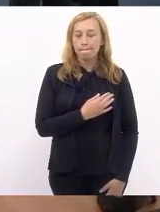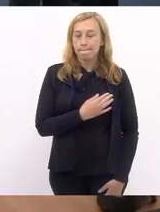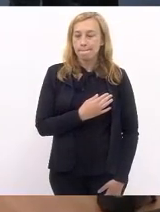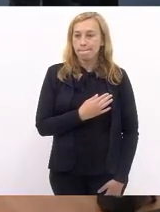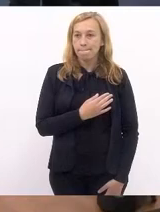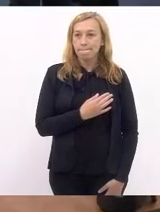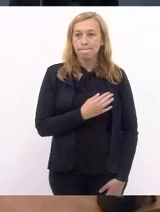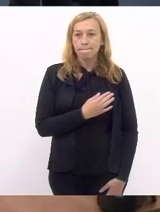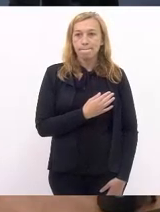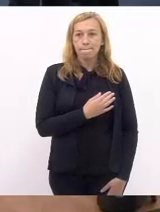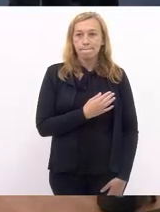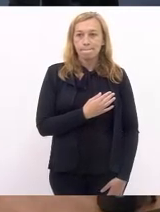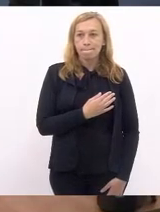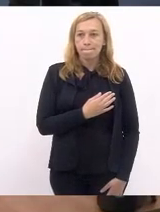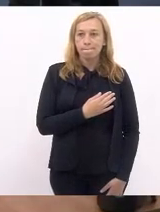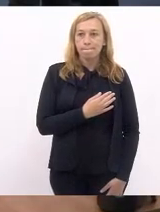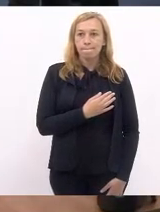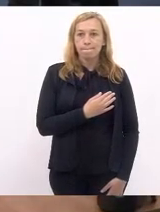E aí